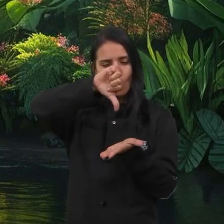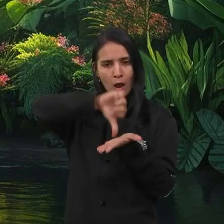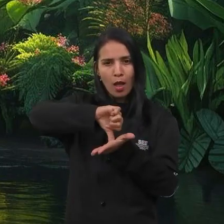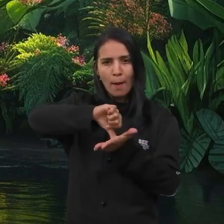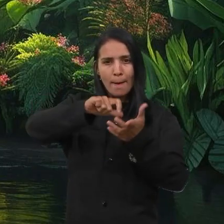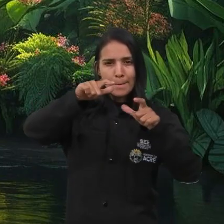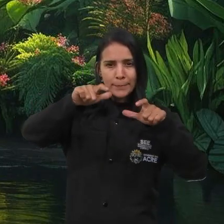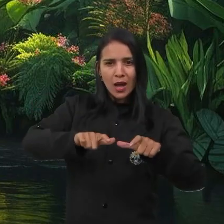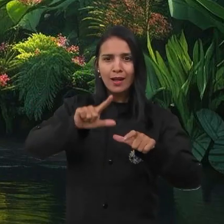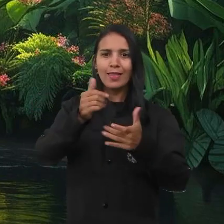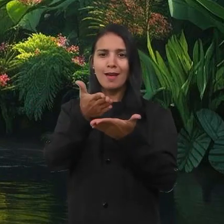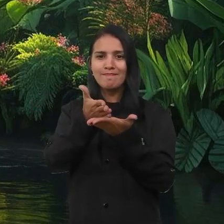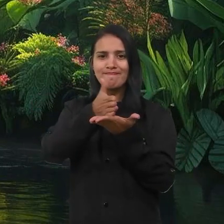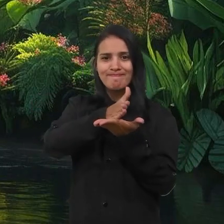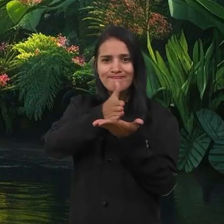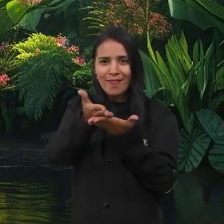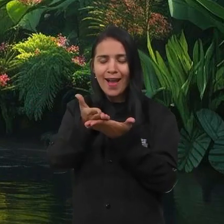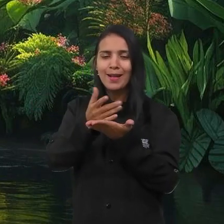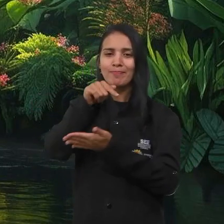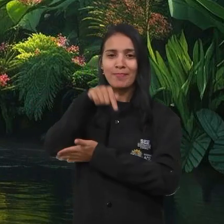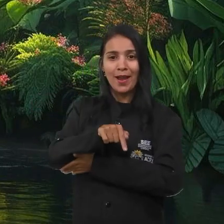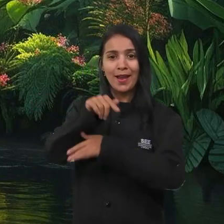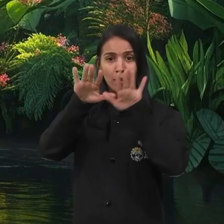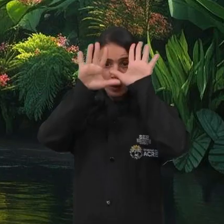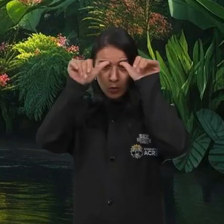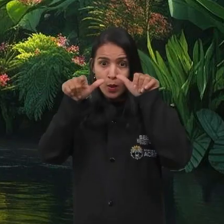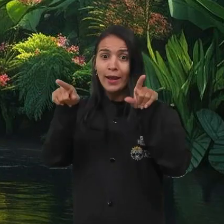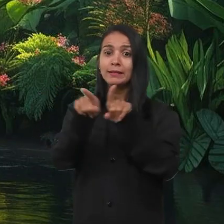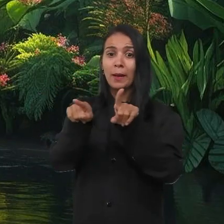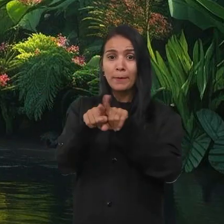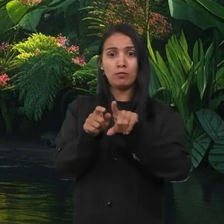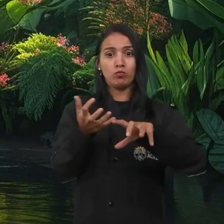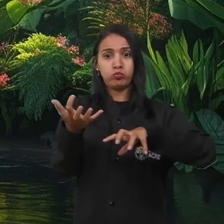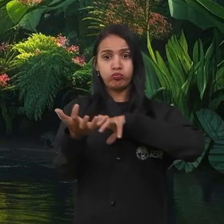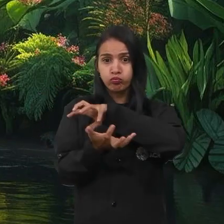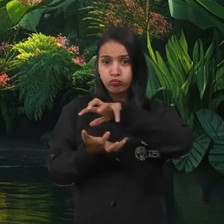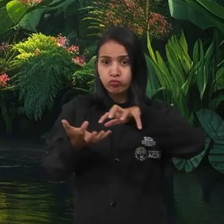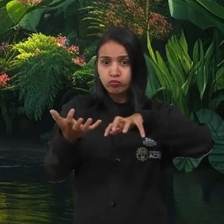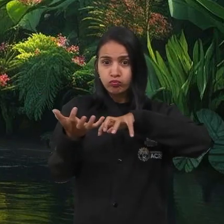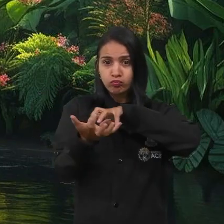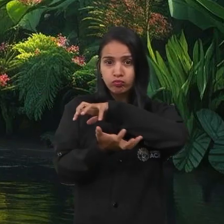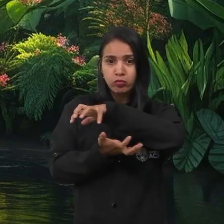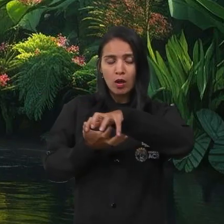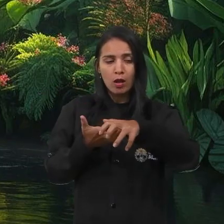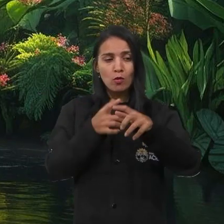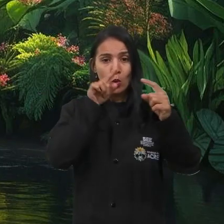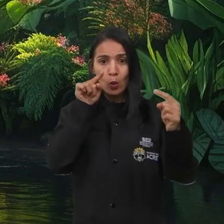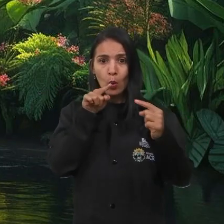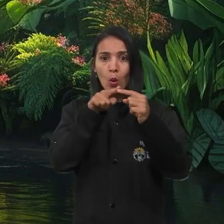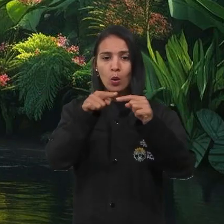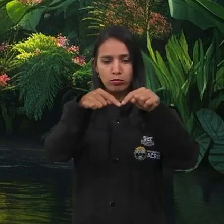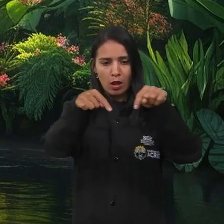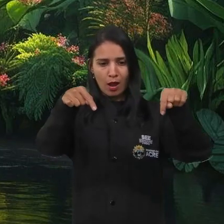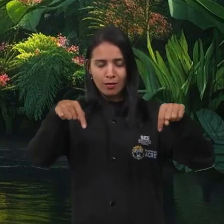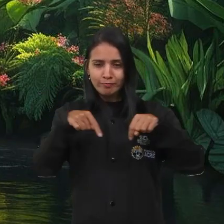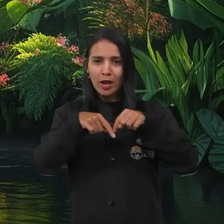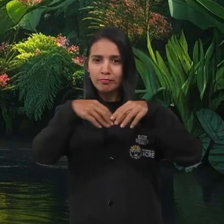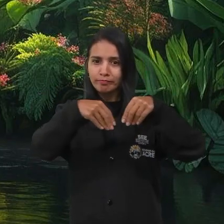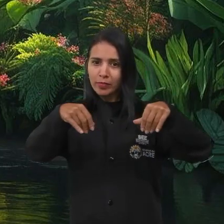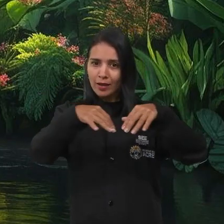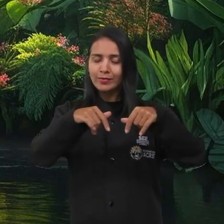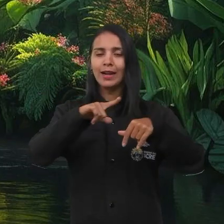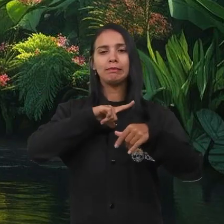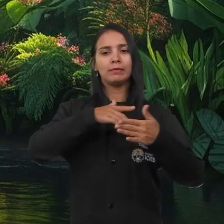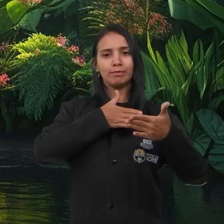fronteiriça. Ocorreram aqui no estado disputas territoriais que fizeram também aí, tiveram alguns